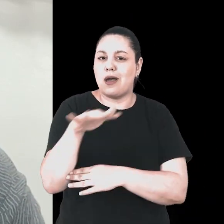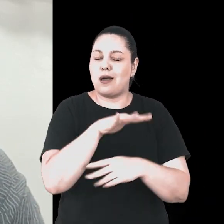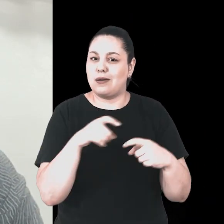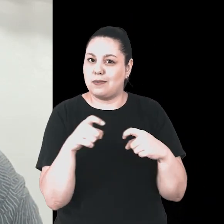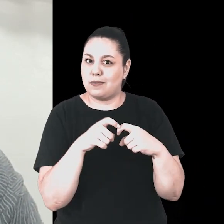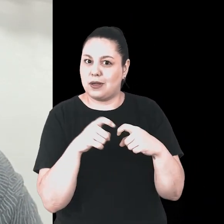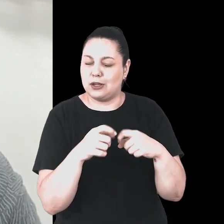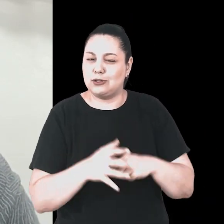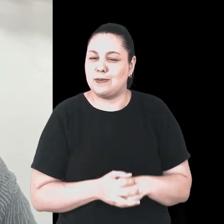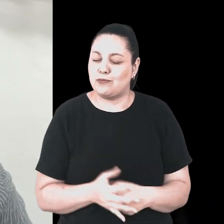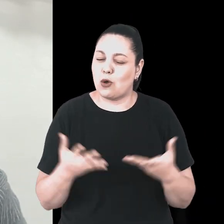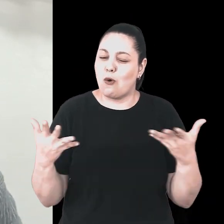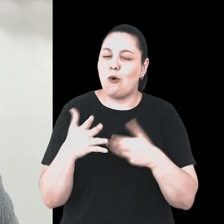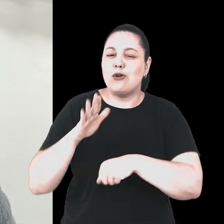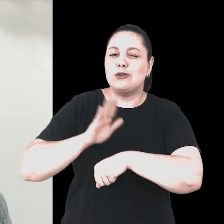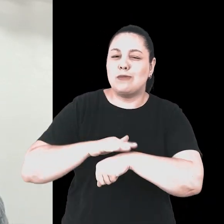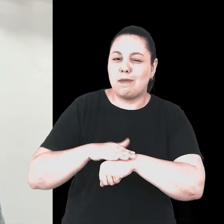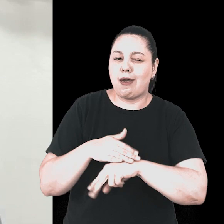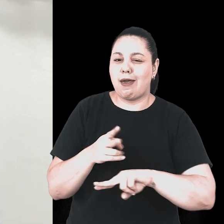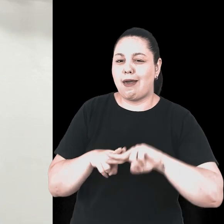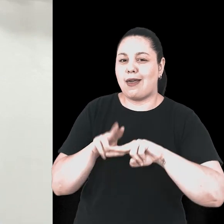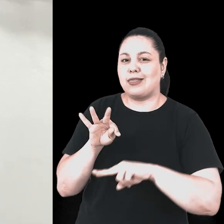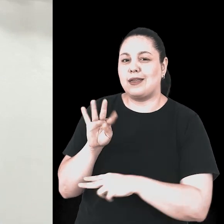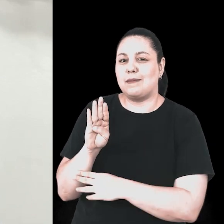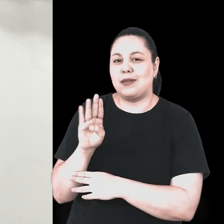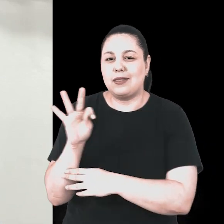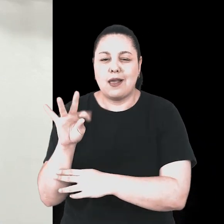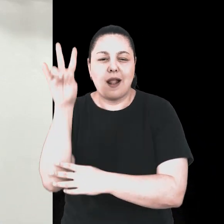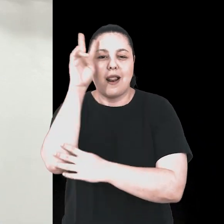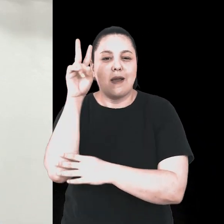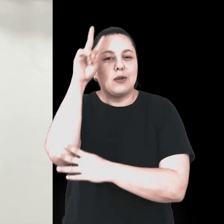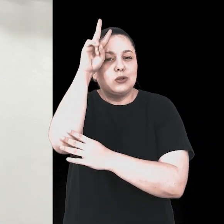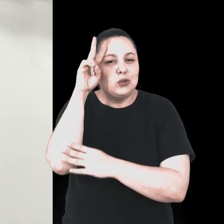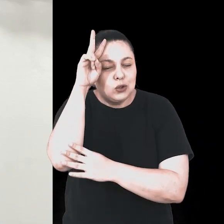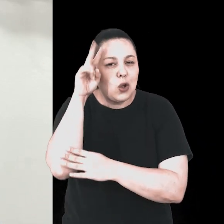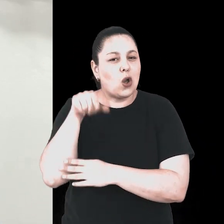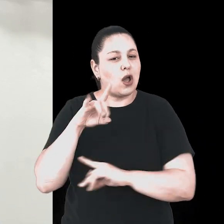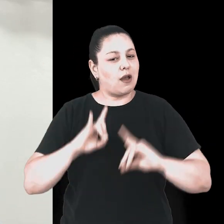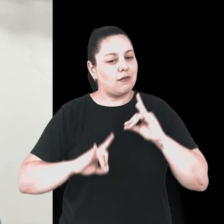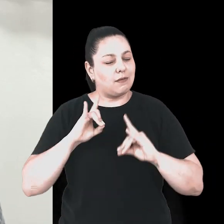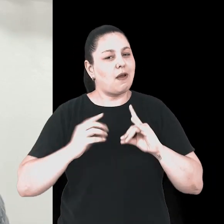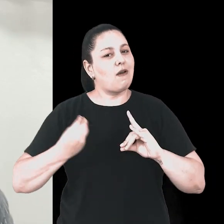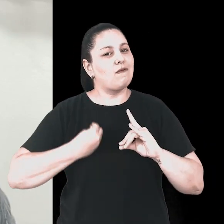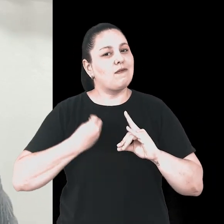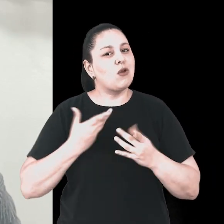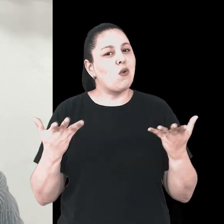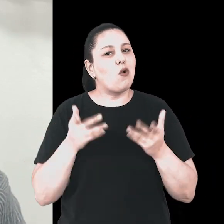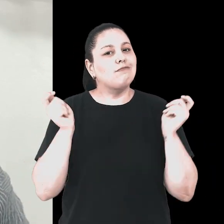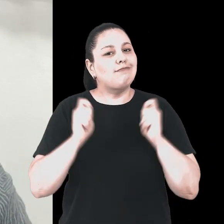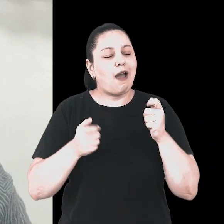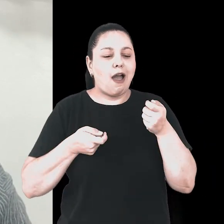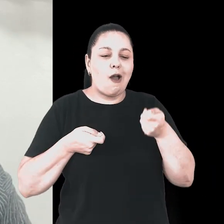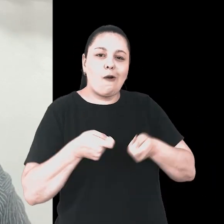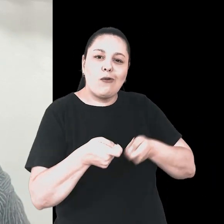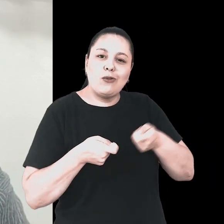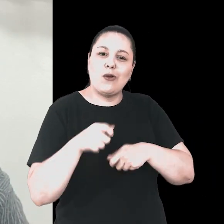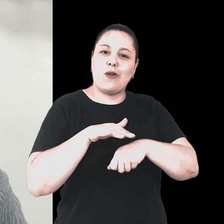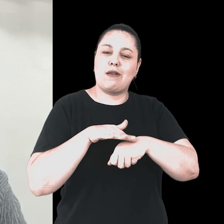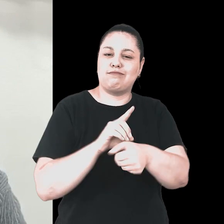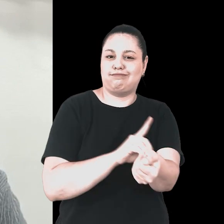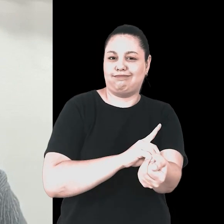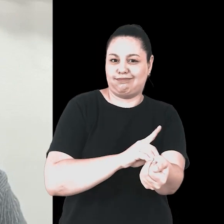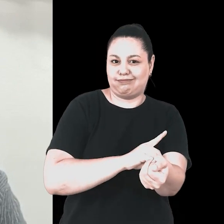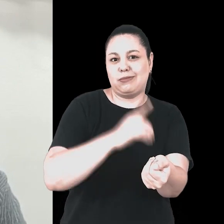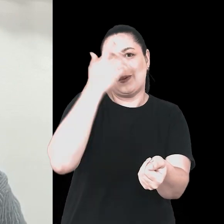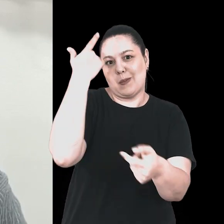histórico que o Momento TBT de hoje relembra a história desse hormônio da vida, que permite o controle do diabetes, que mudou a perspectiva de